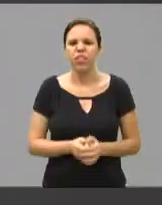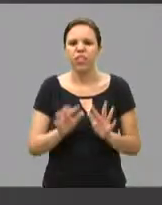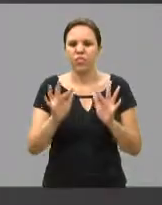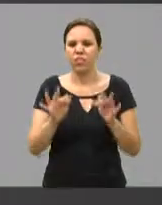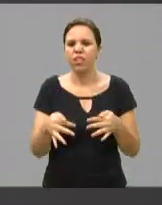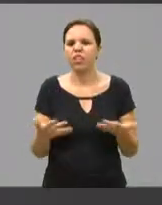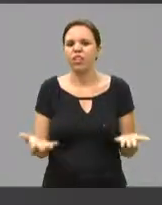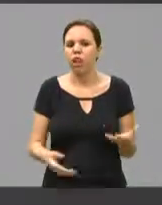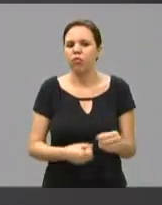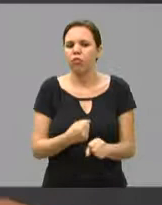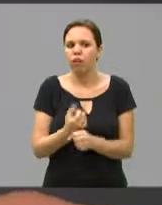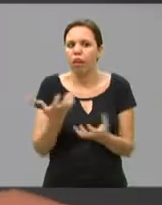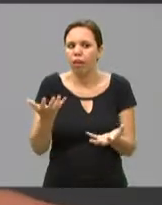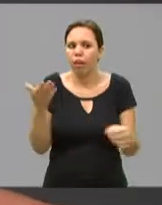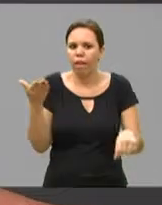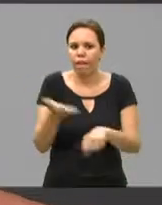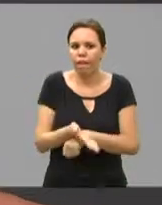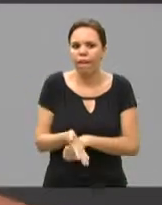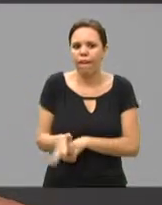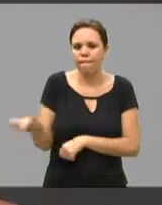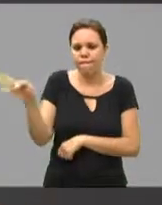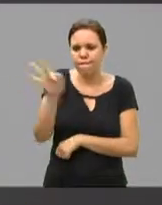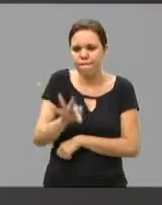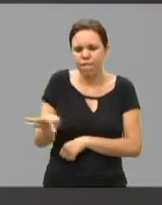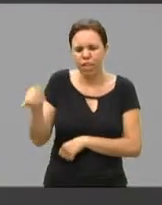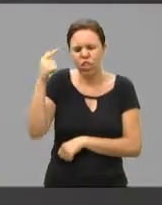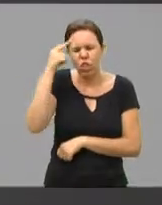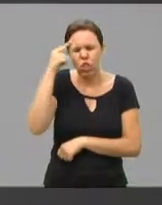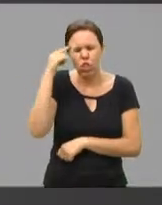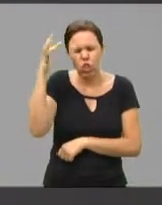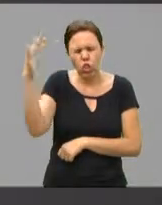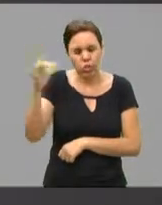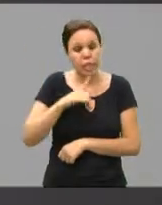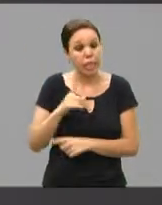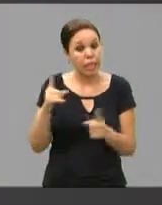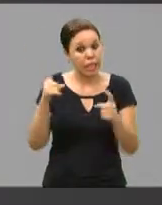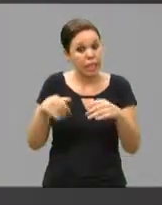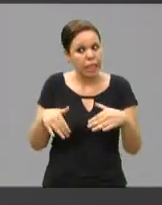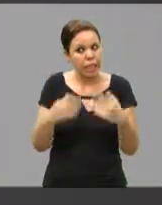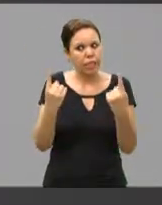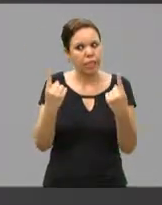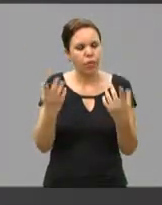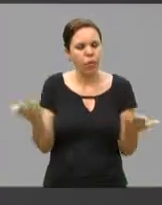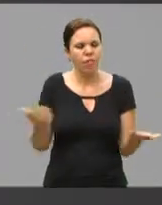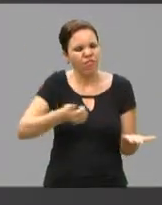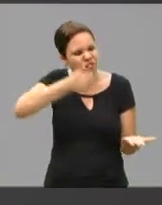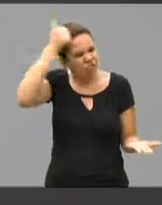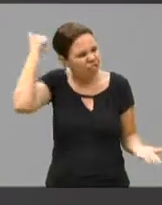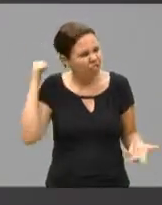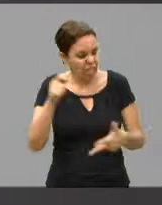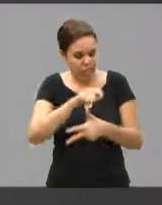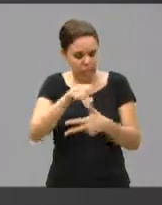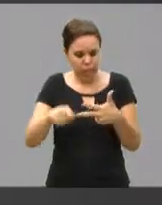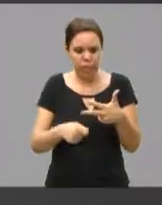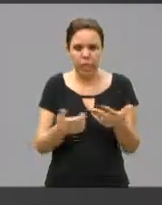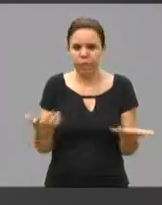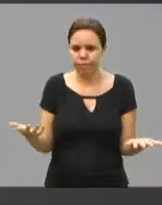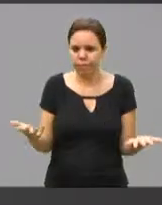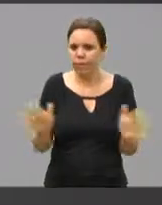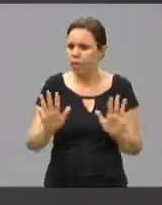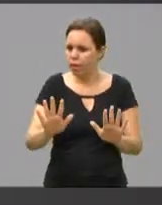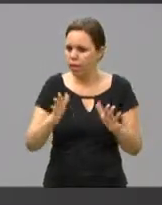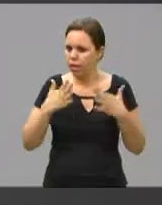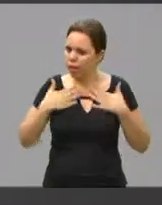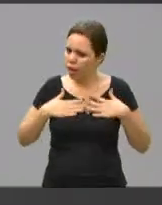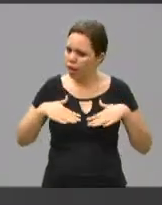Ano. E quem quer entrar na Universidade dos Sonhos tem um desafio daqueles, né? Vestibular, Enem. Mas